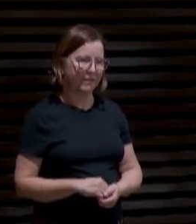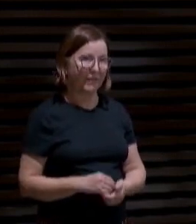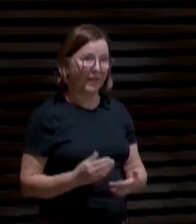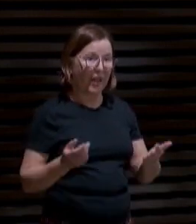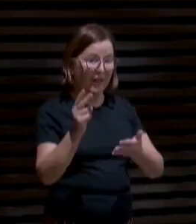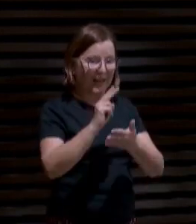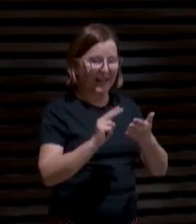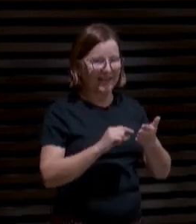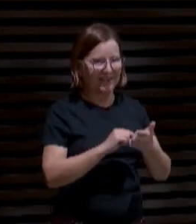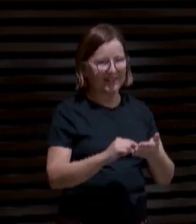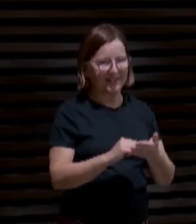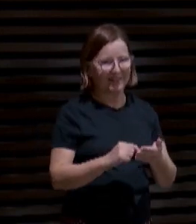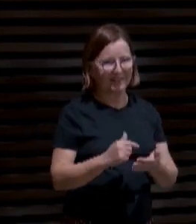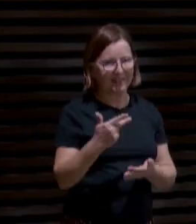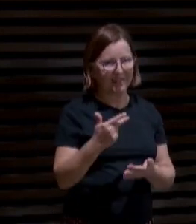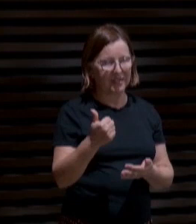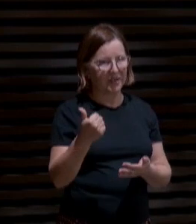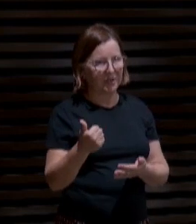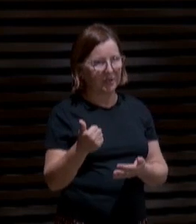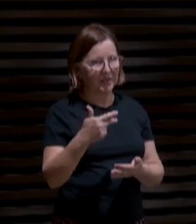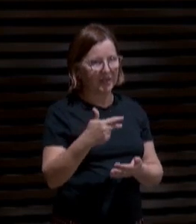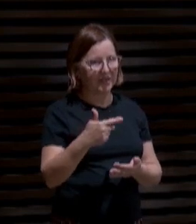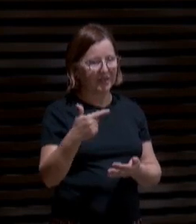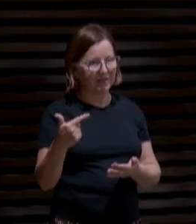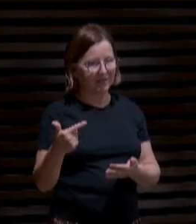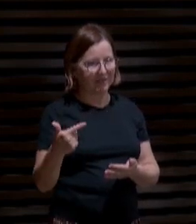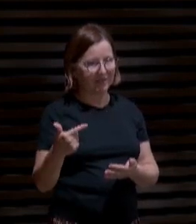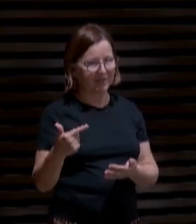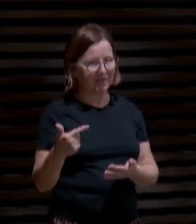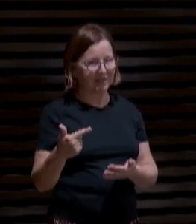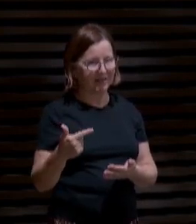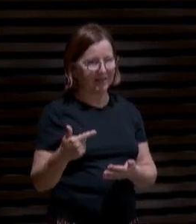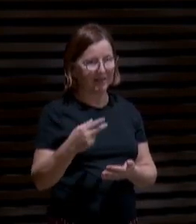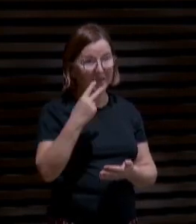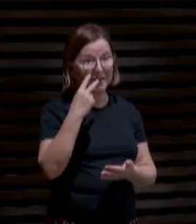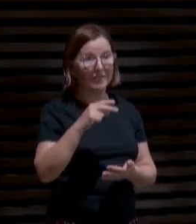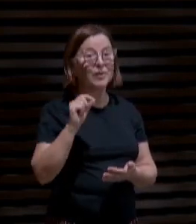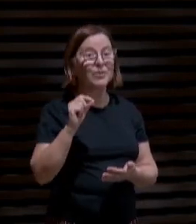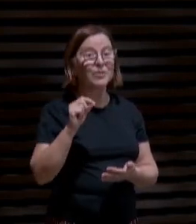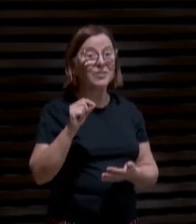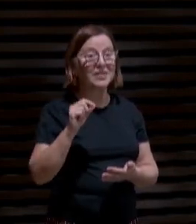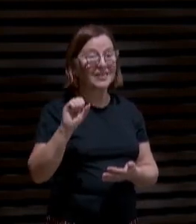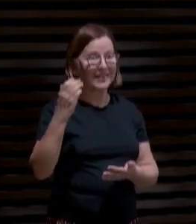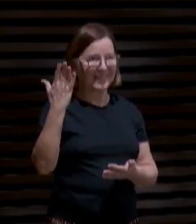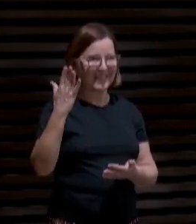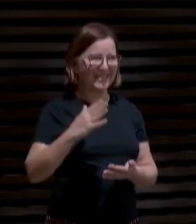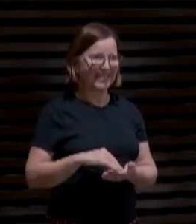aqui nos versículos 31 e 32 para a gente ver o que está em jogo aqui.